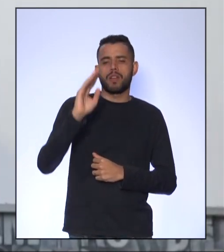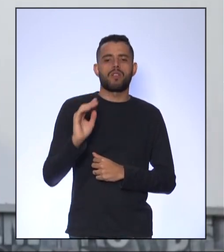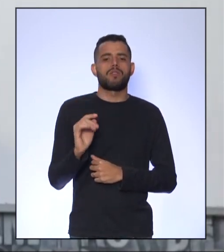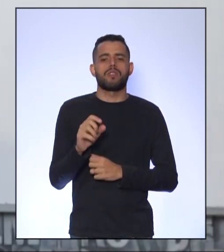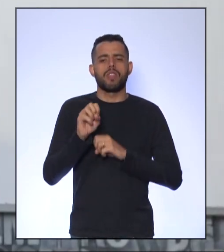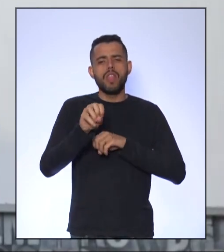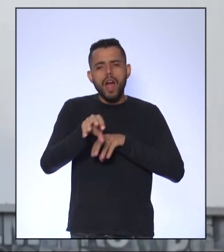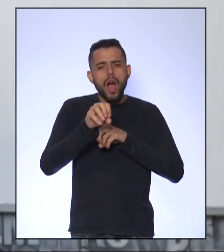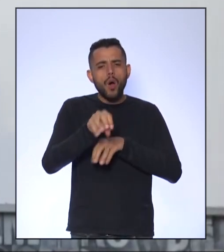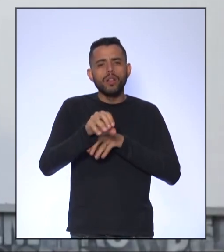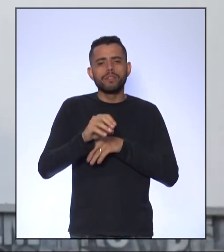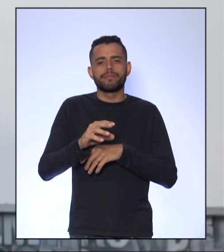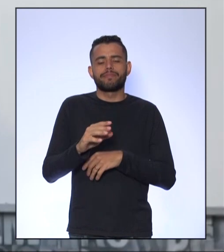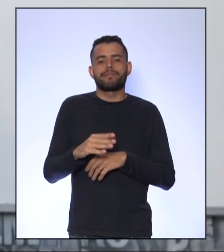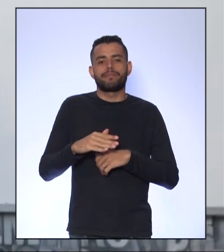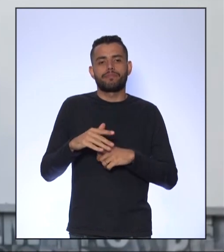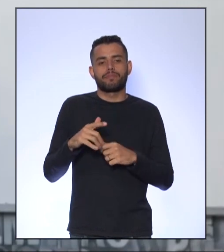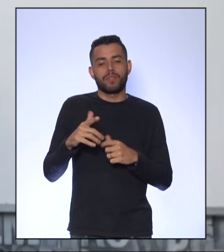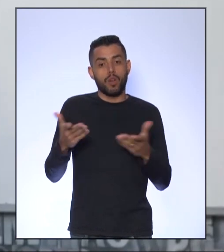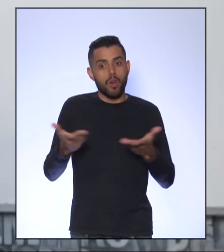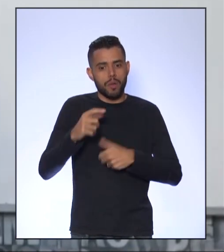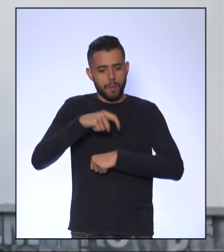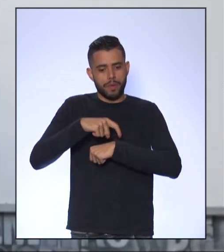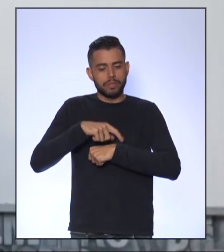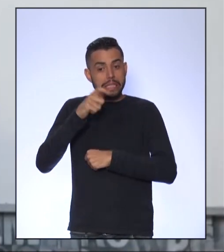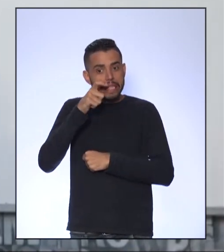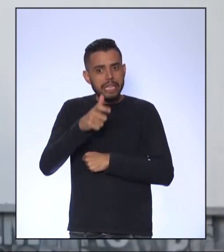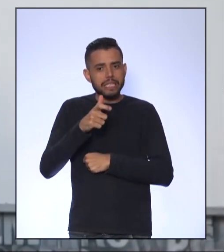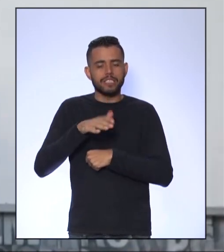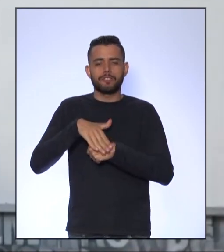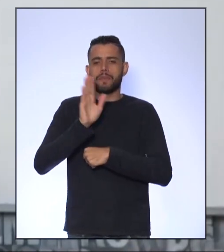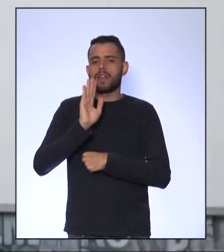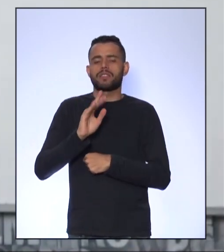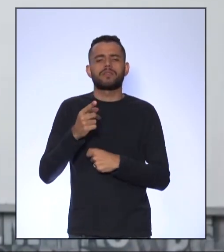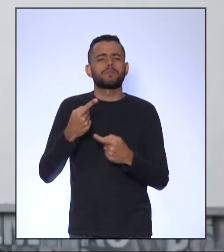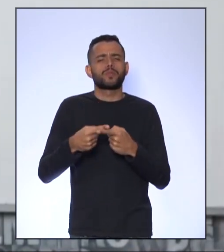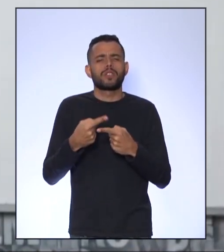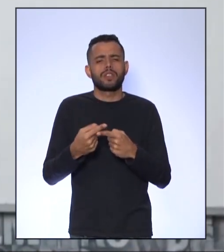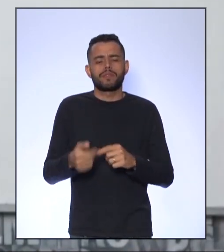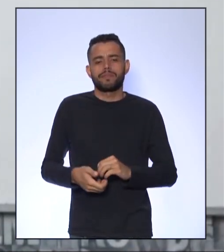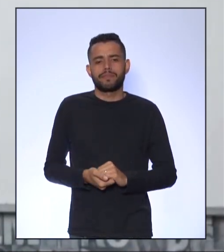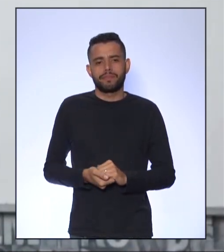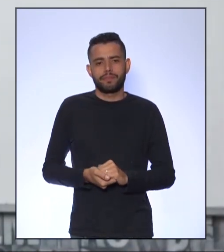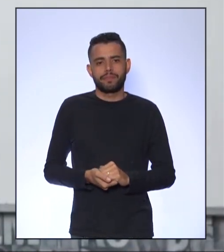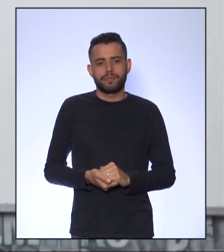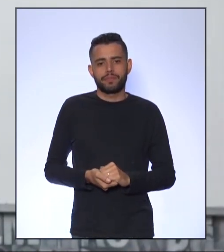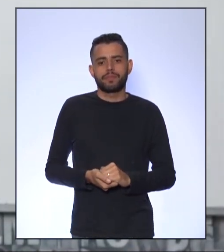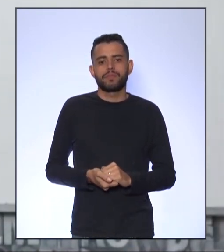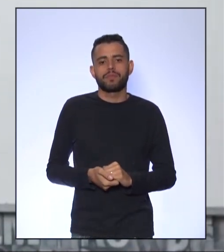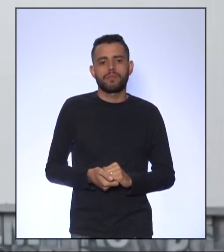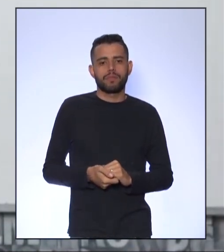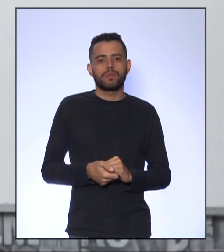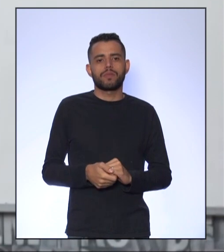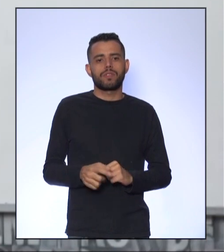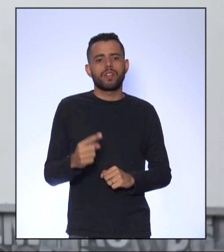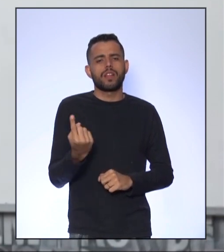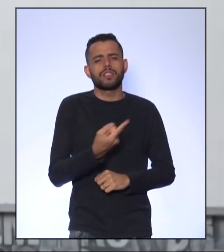né? A parte mais interessante. Por que a parte mais interessante? Vamos começar a pensar